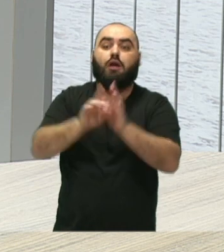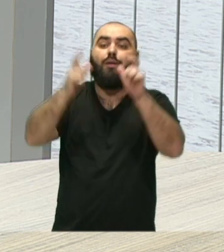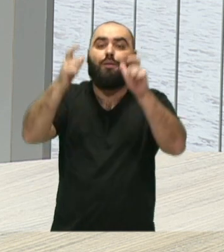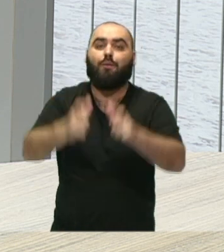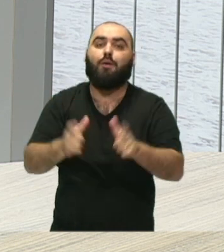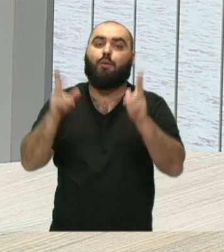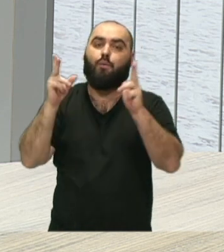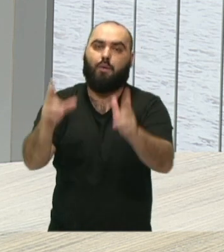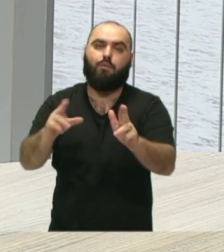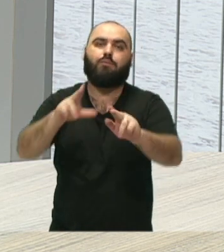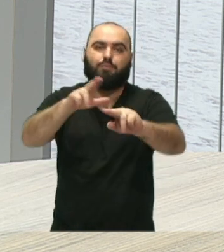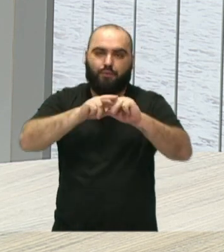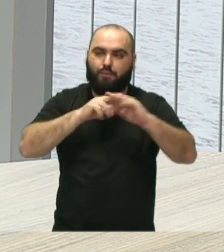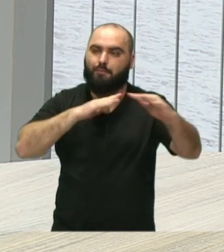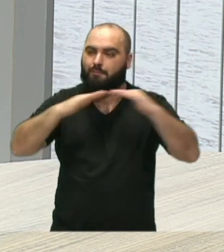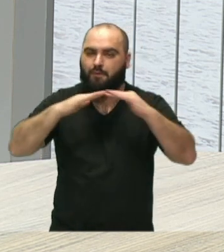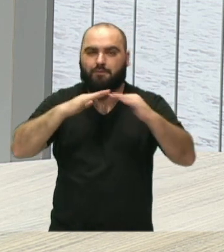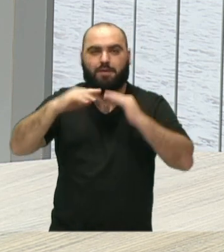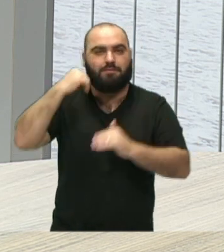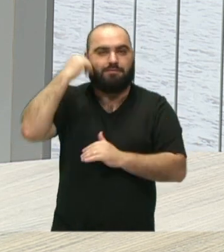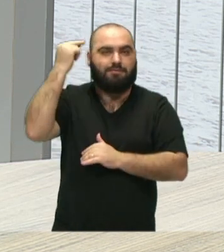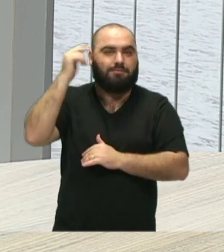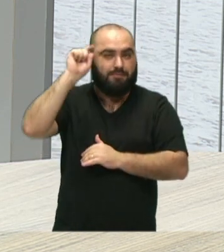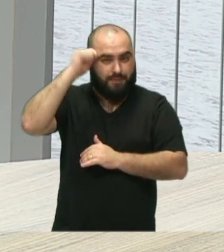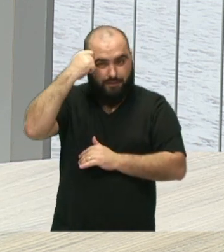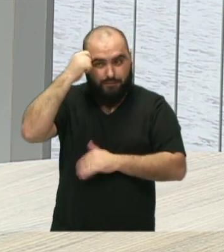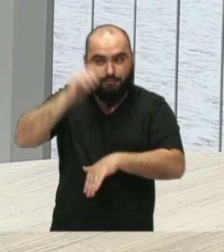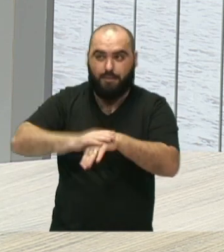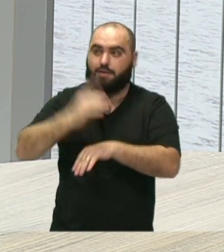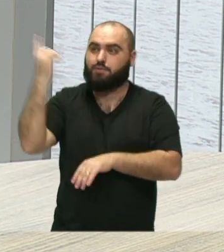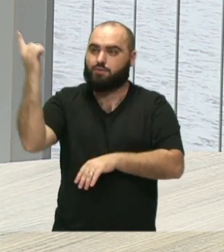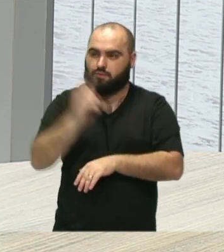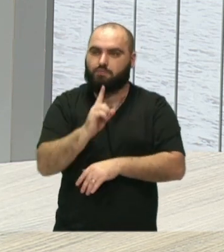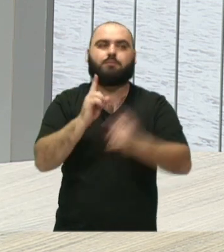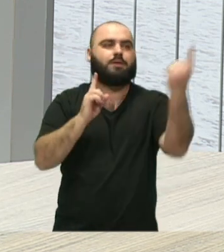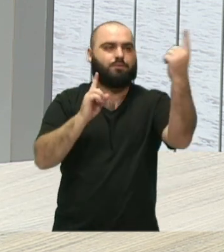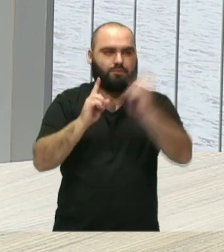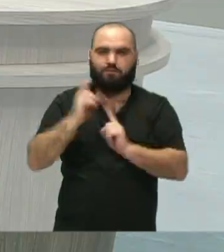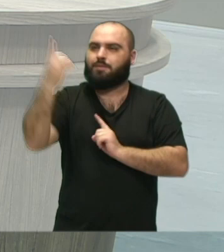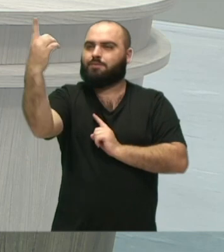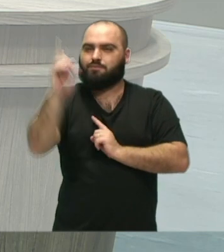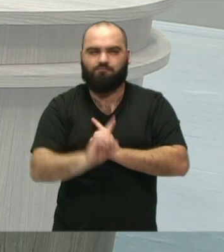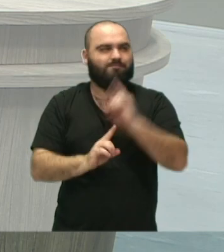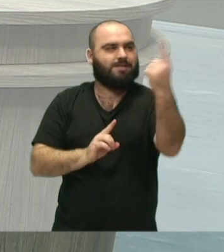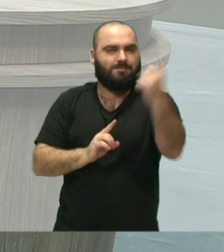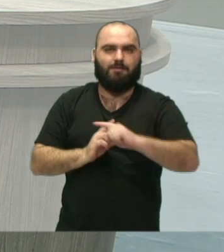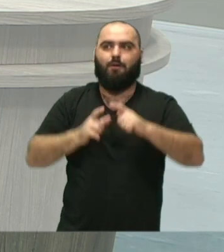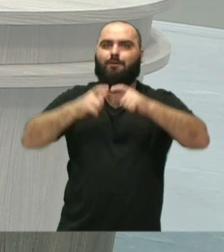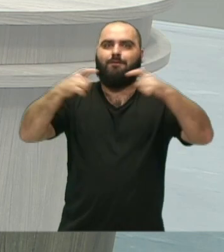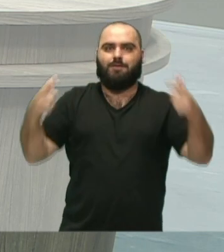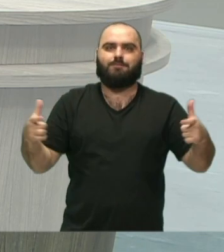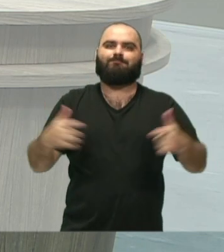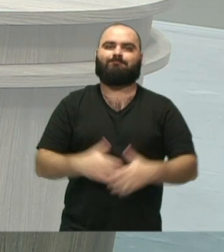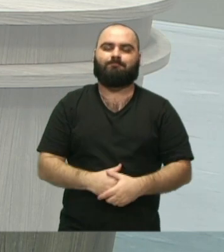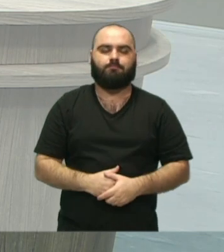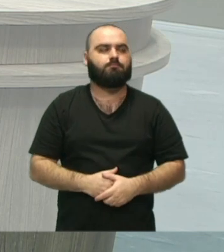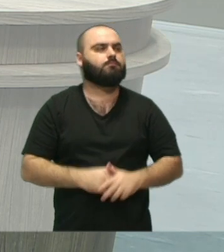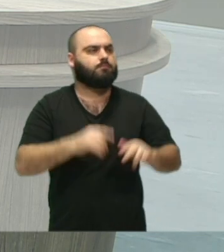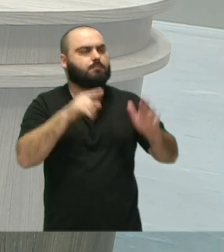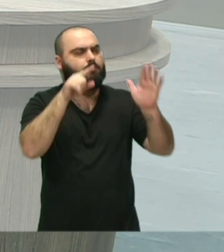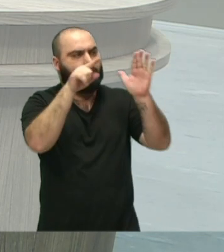movimento negro de trazer mais um. Você chega e traz mais um. E, assim, na tua